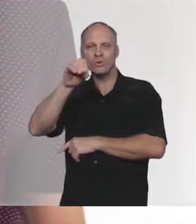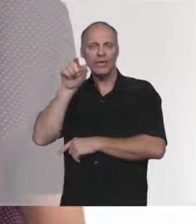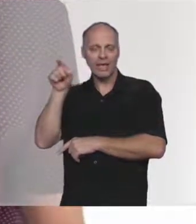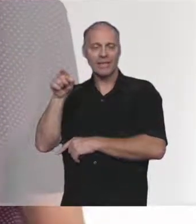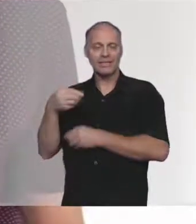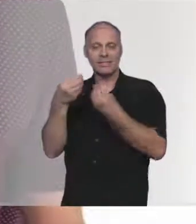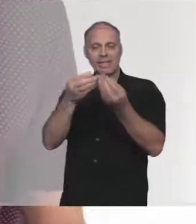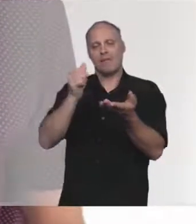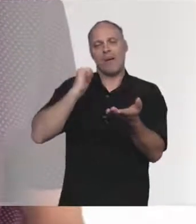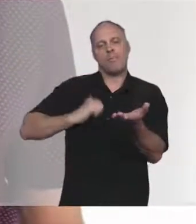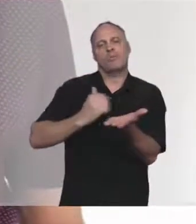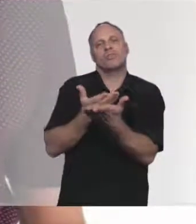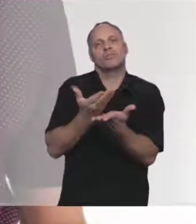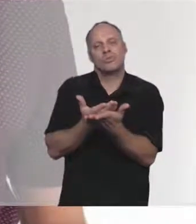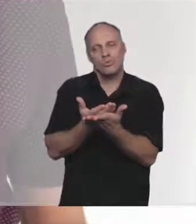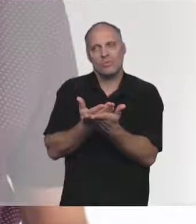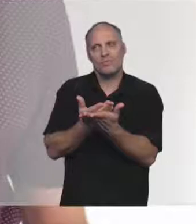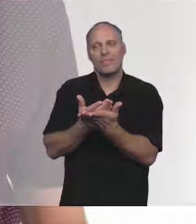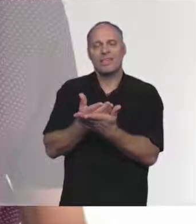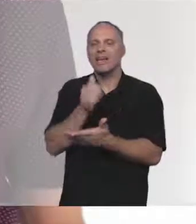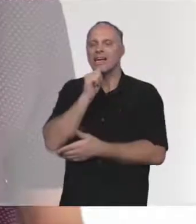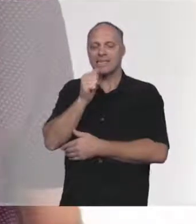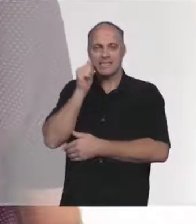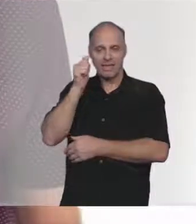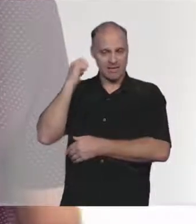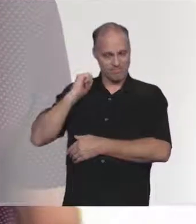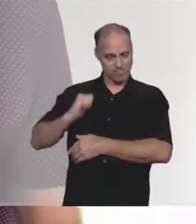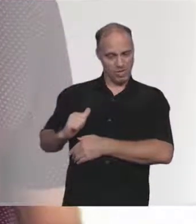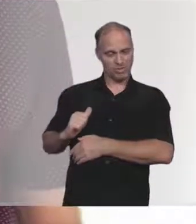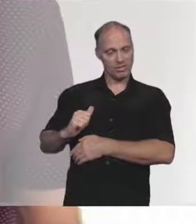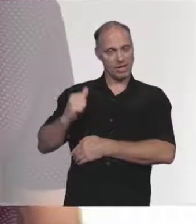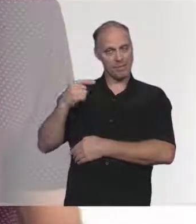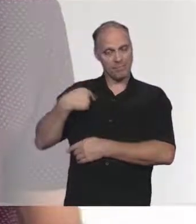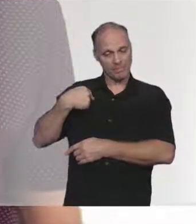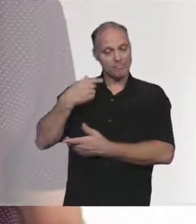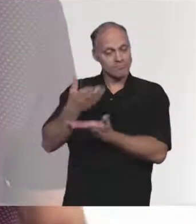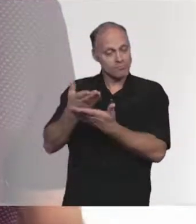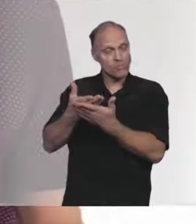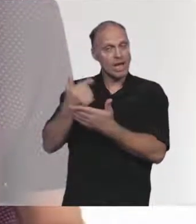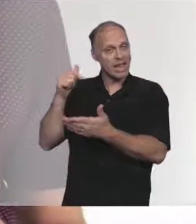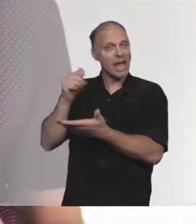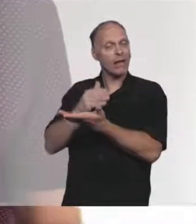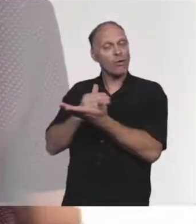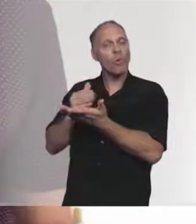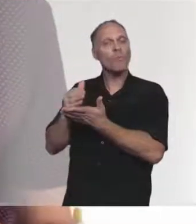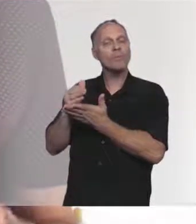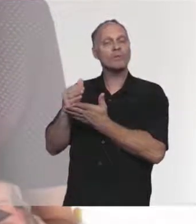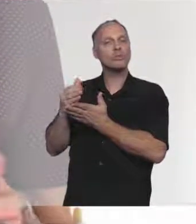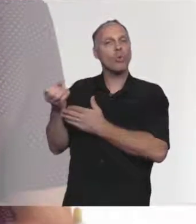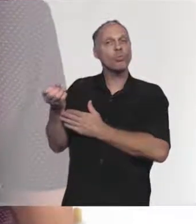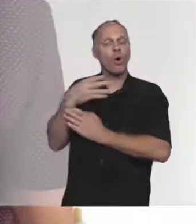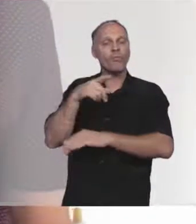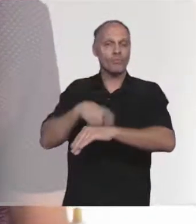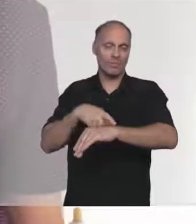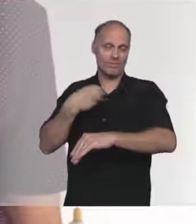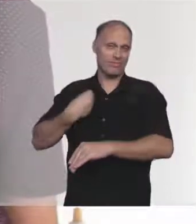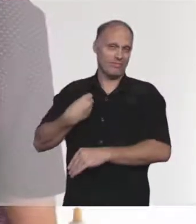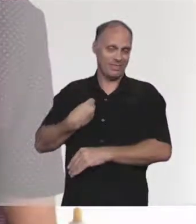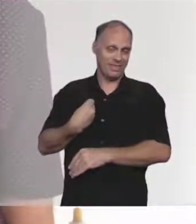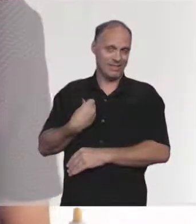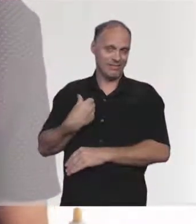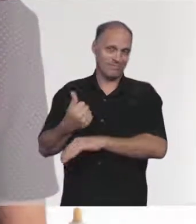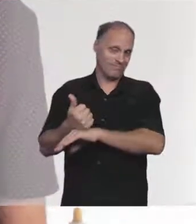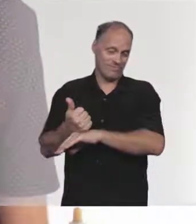uma bolsa. Ganhei uma bolsa lá e lá começou um novo